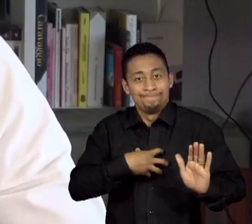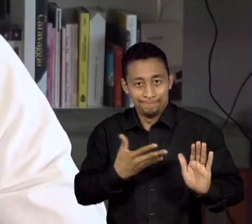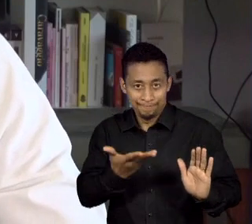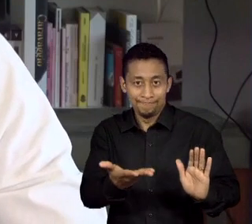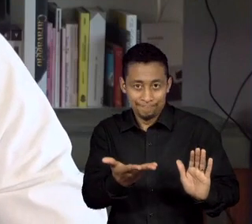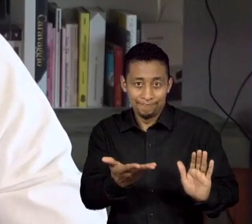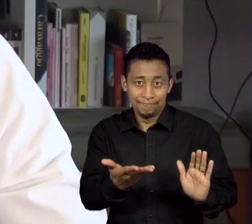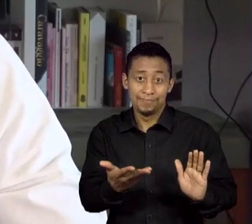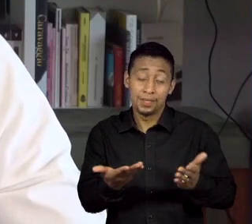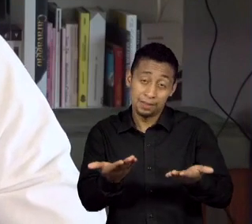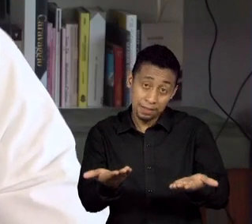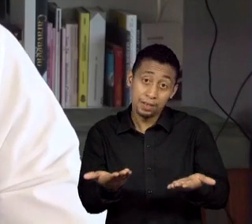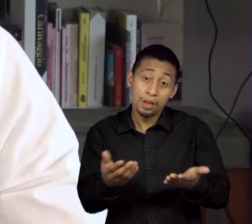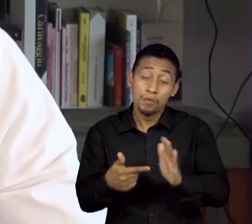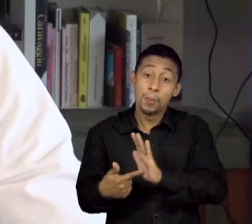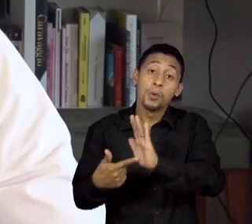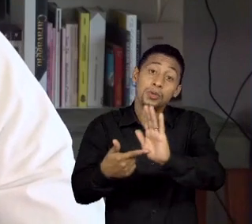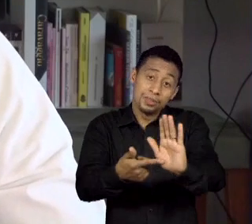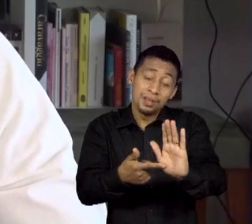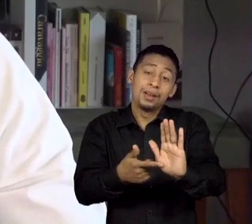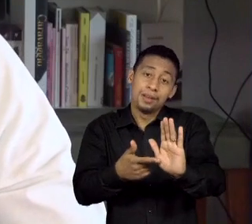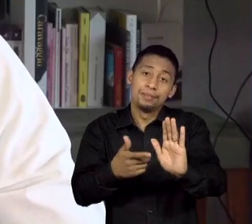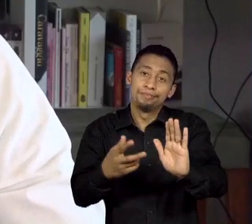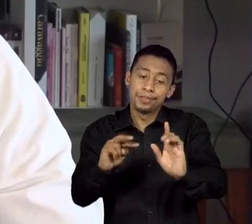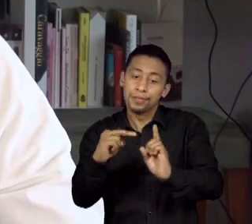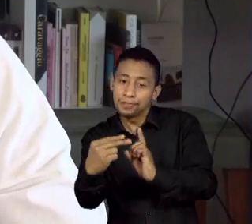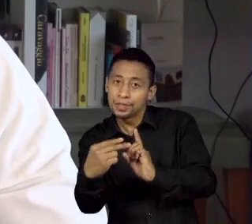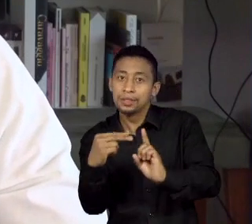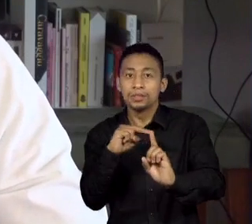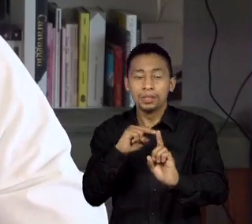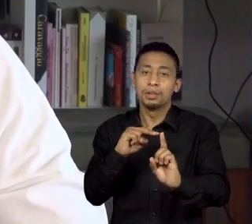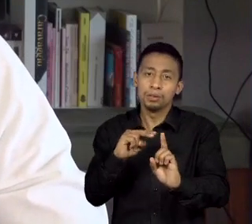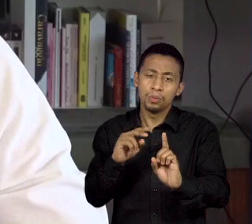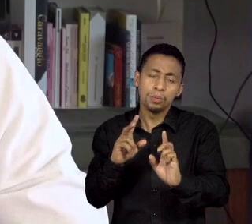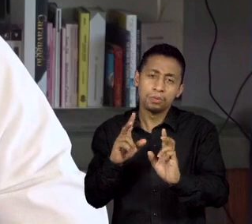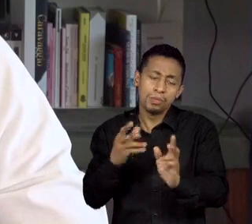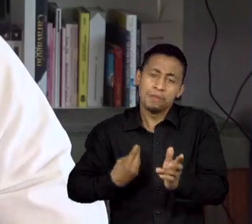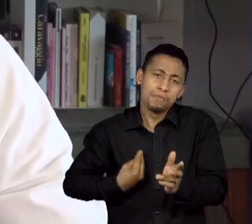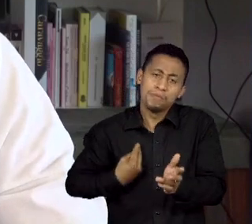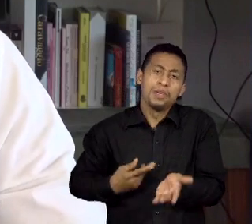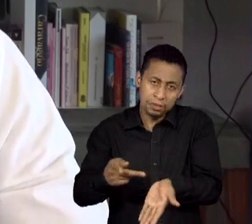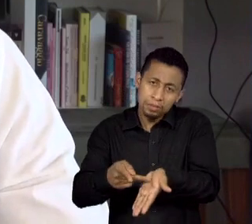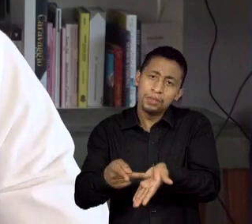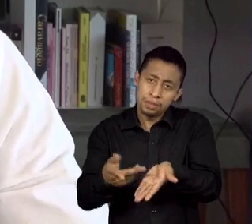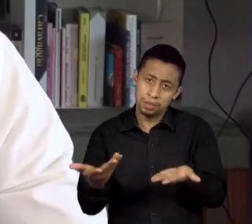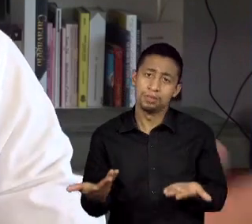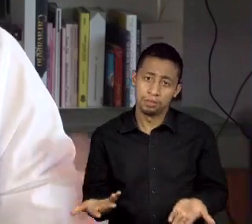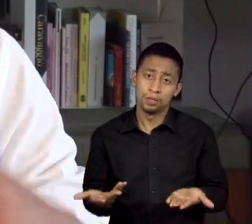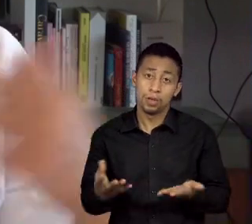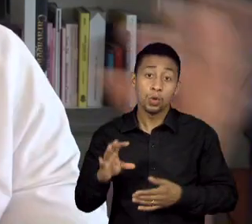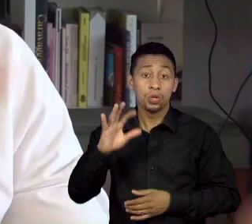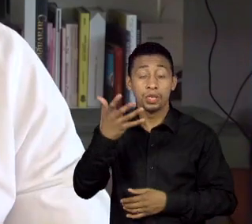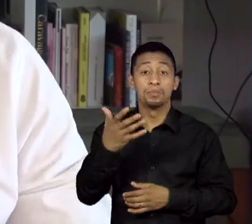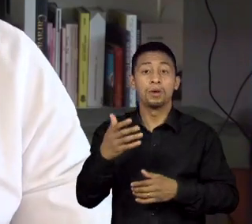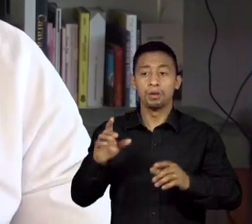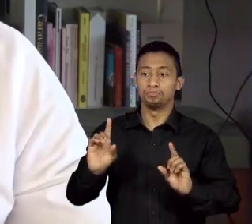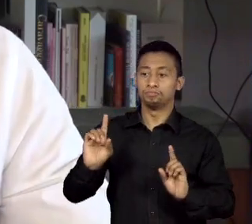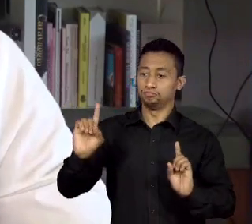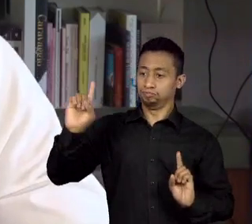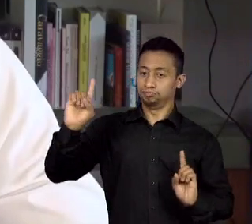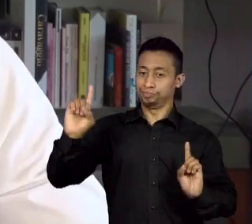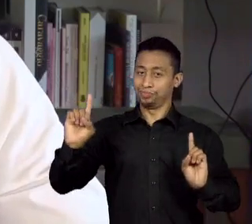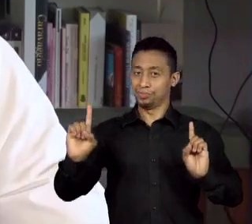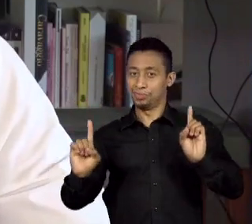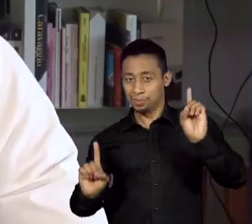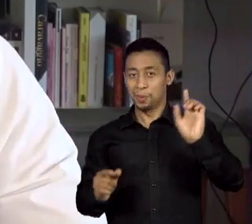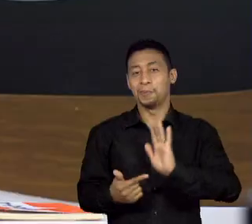que partir de uma coisa real, como a Sabrina diz, com uma coisa mais comum, para tentar inverter durante o